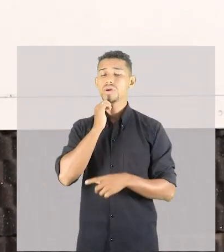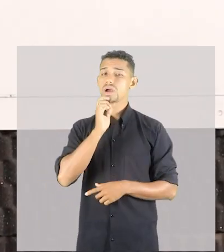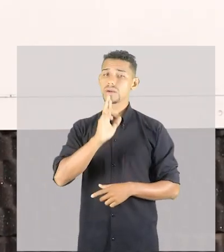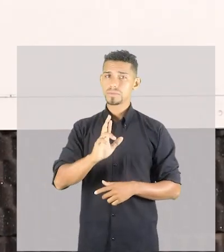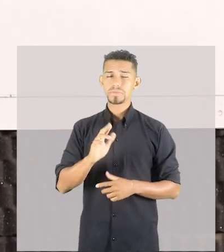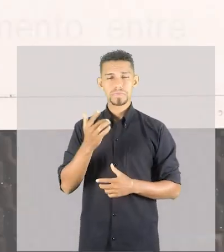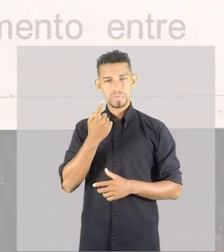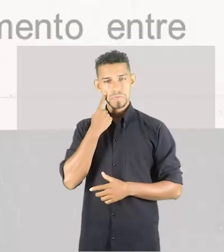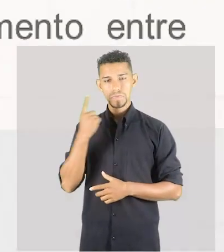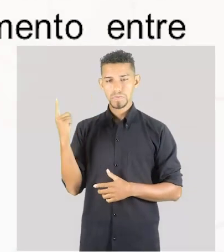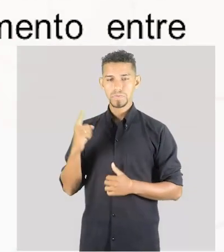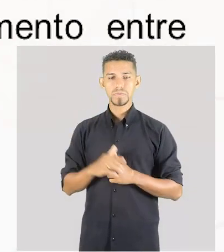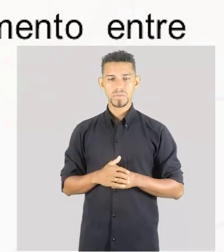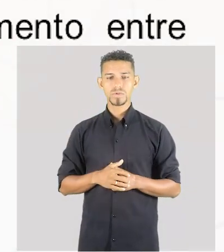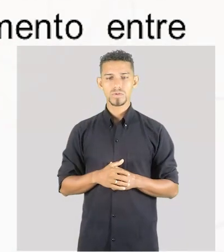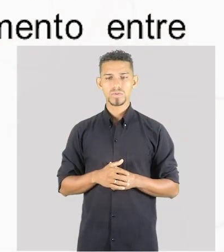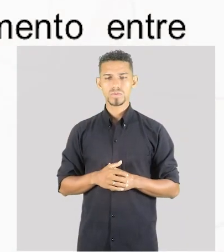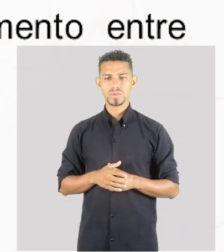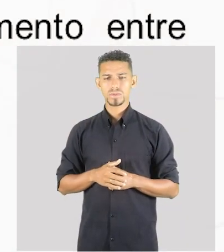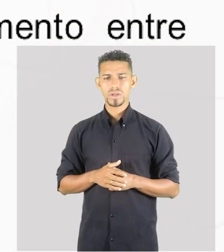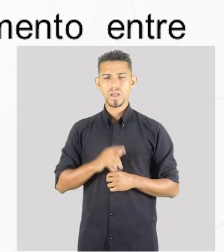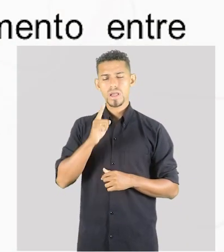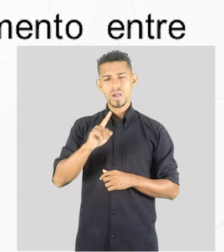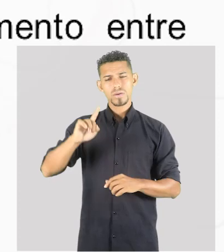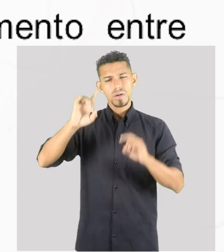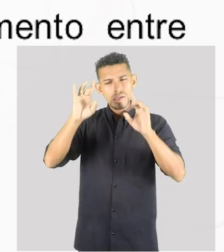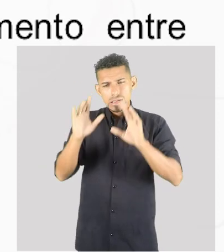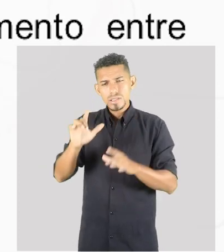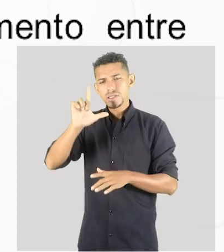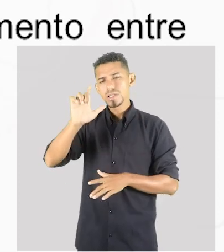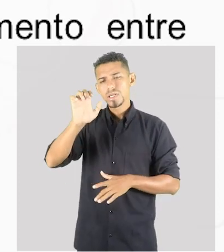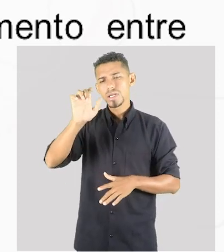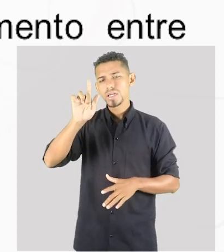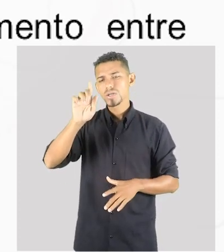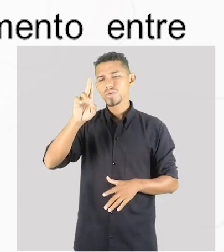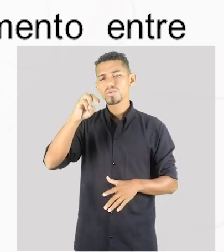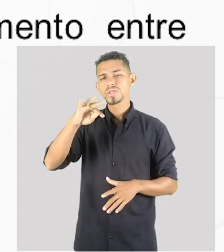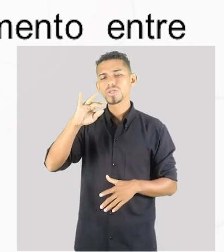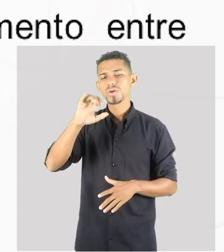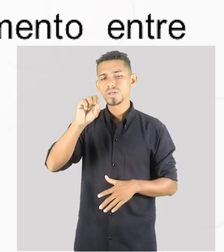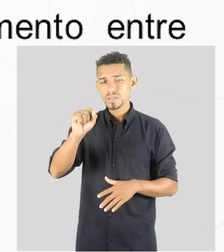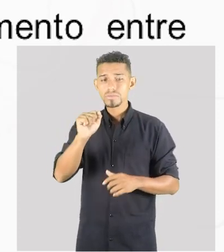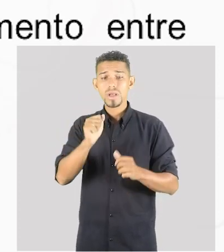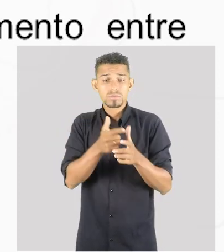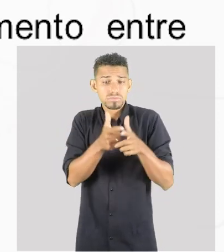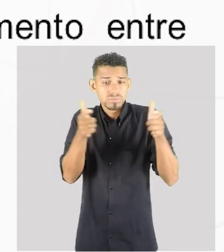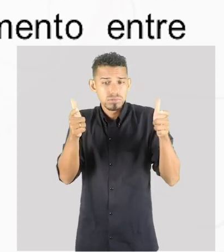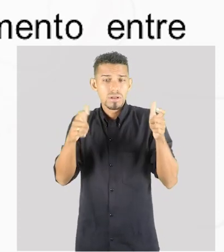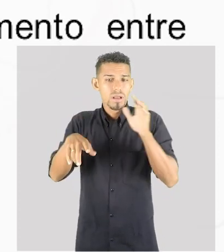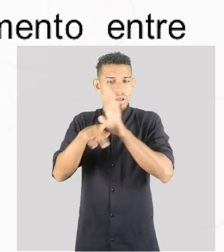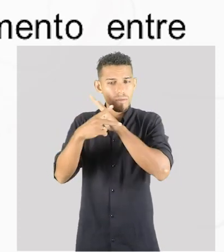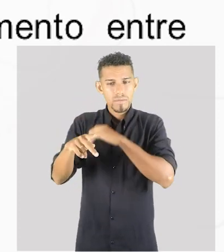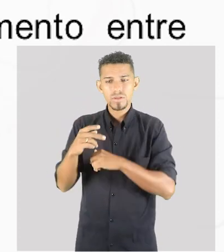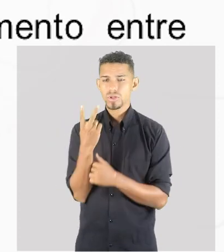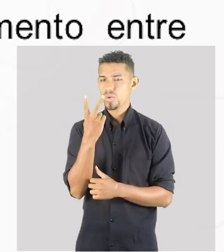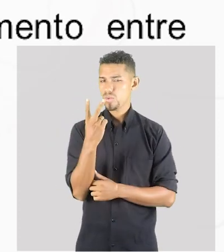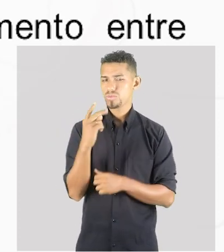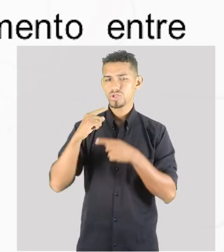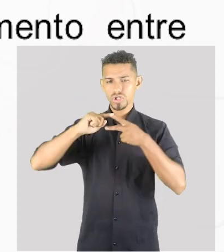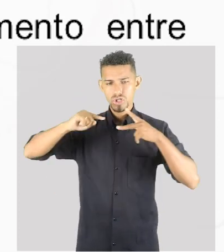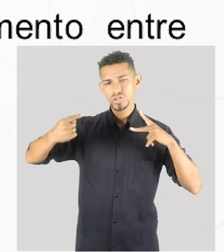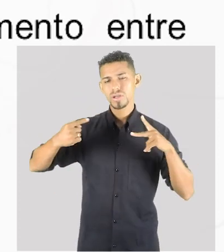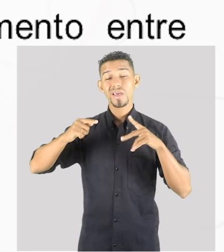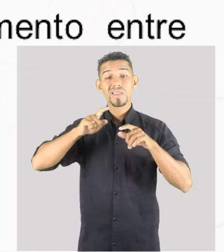fala o seguinte. Em uma espécie de leguminosa, o comprimento das vagens é determinado por 2 genes, que